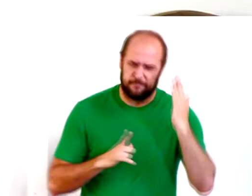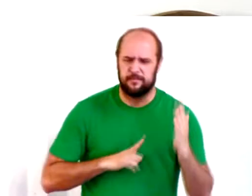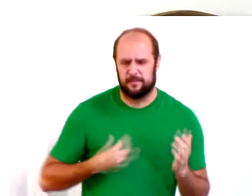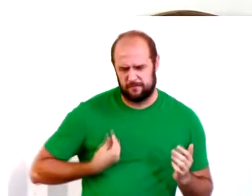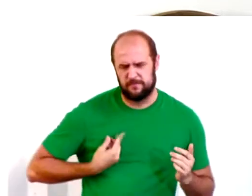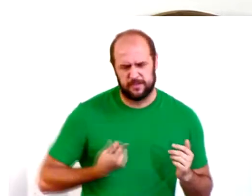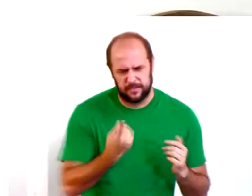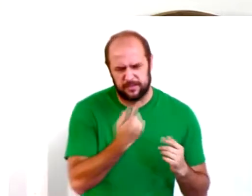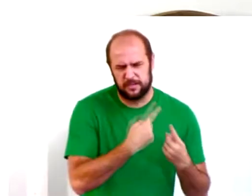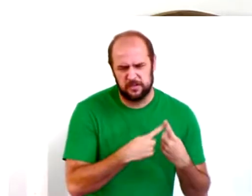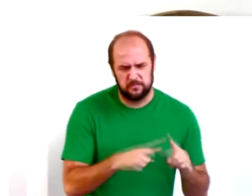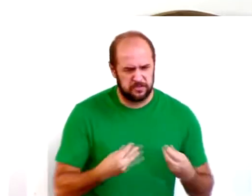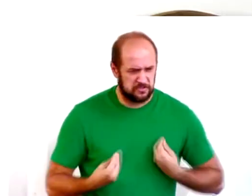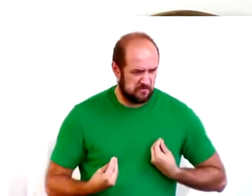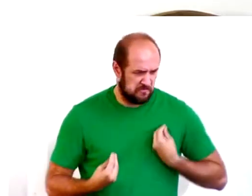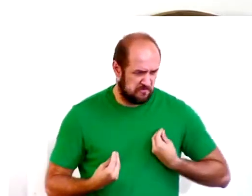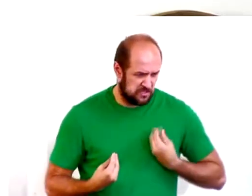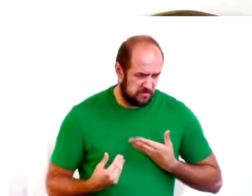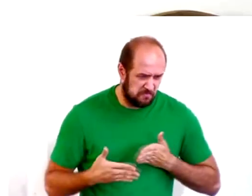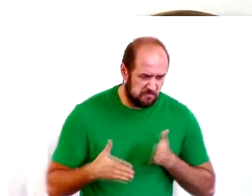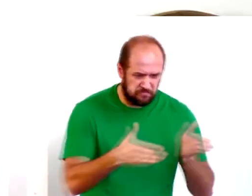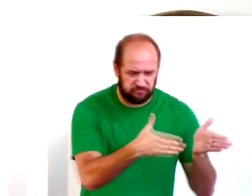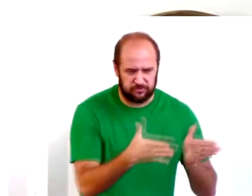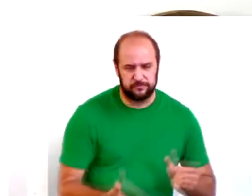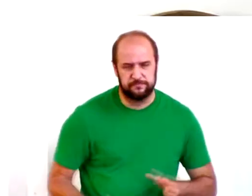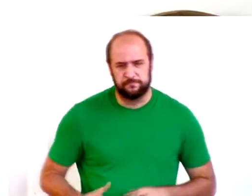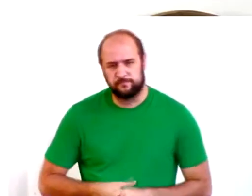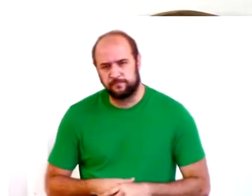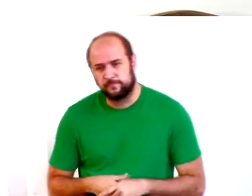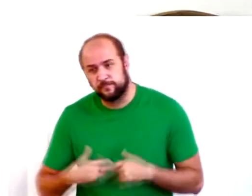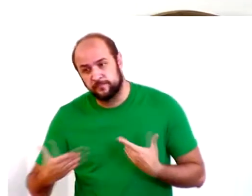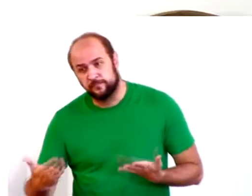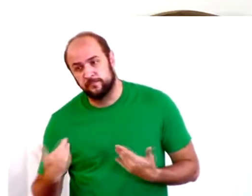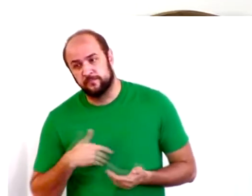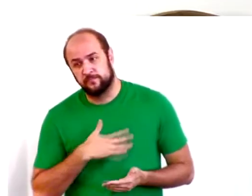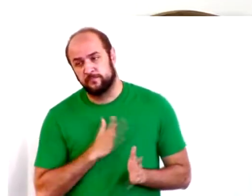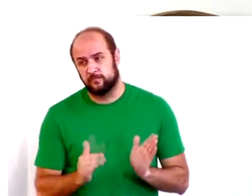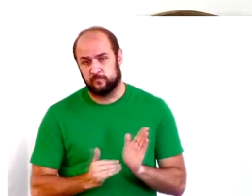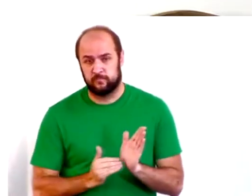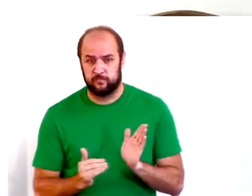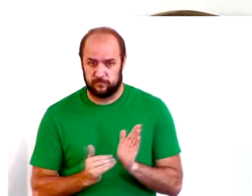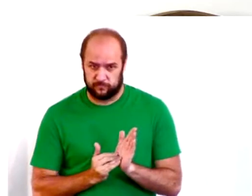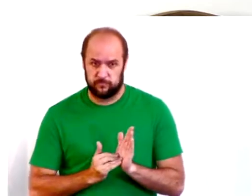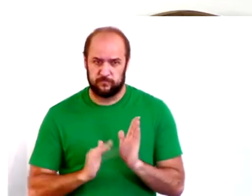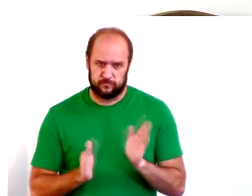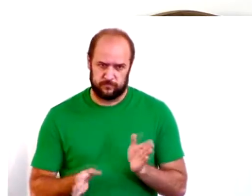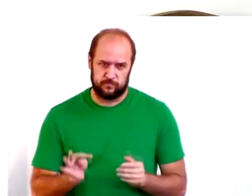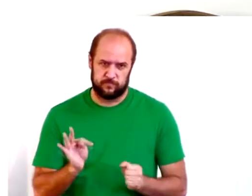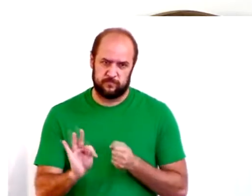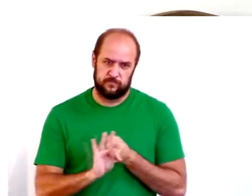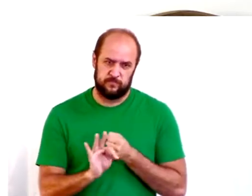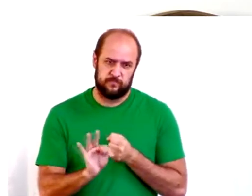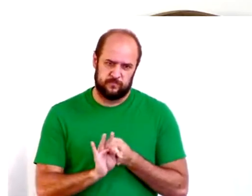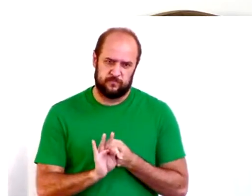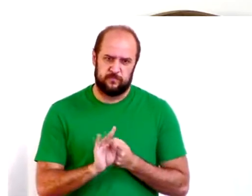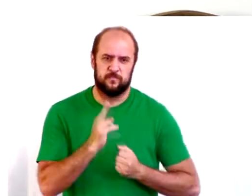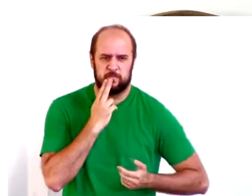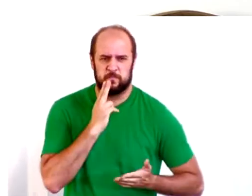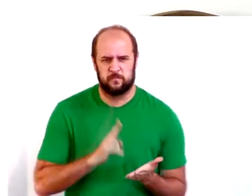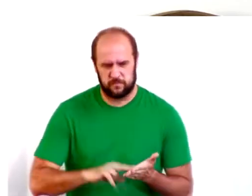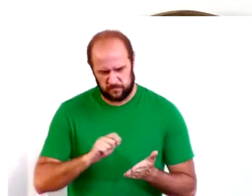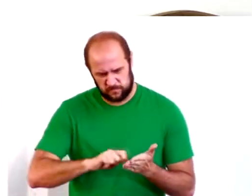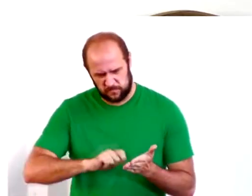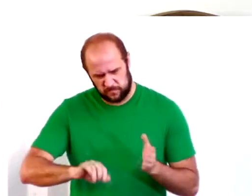mas vivem como se ela não existisse. E aí nós chegamos a este finalzinho, Tiago então vai arrematar a sua